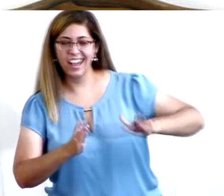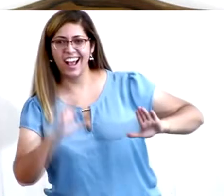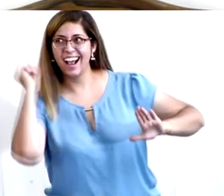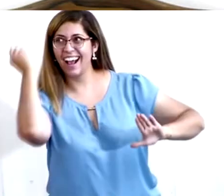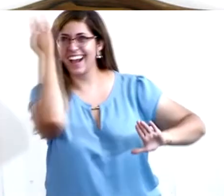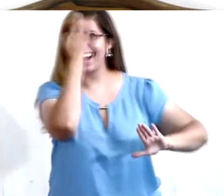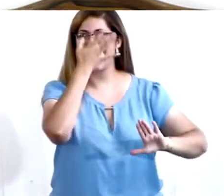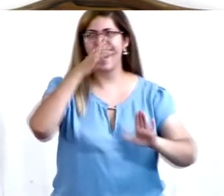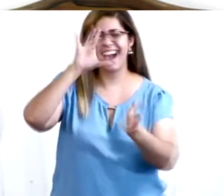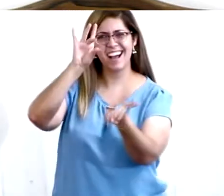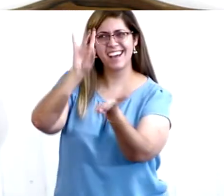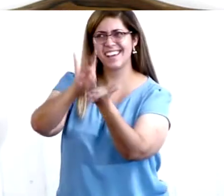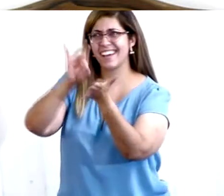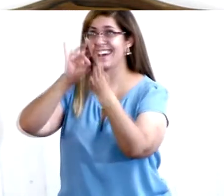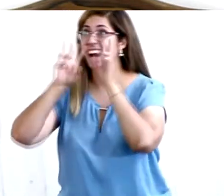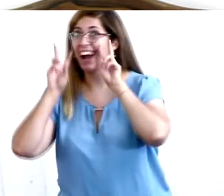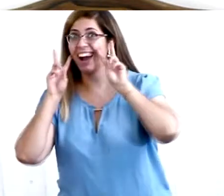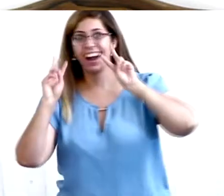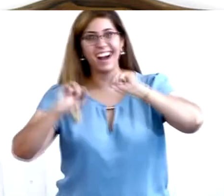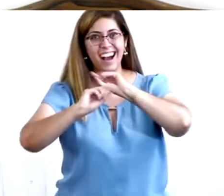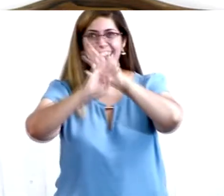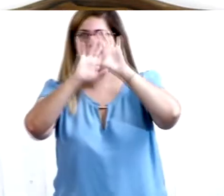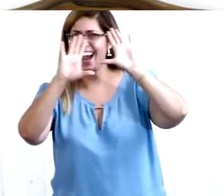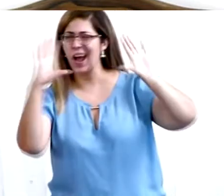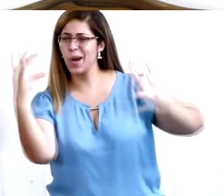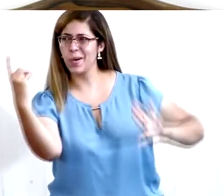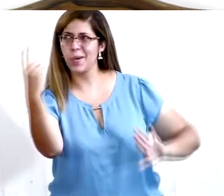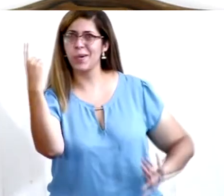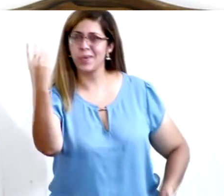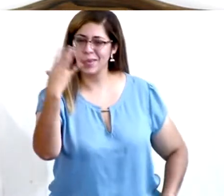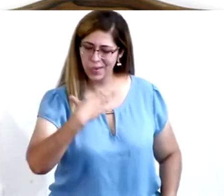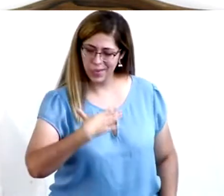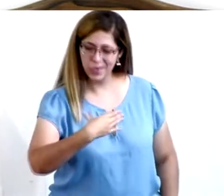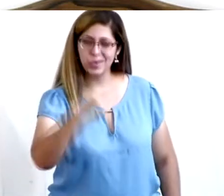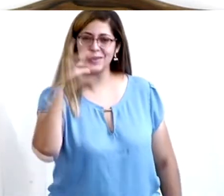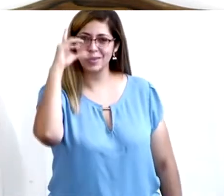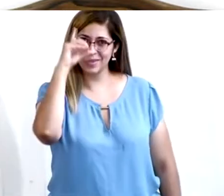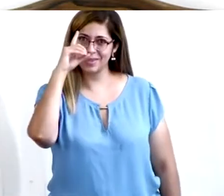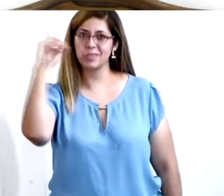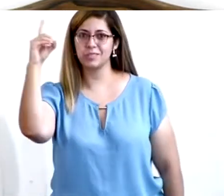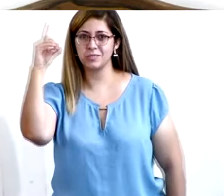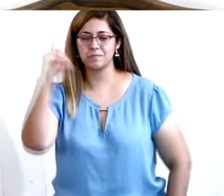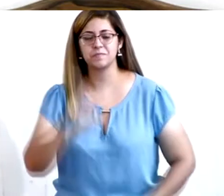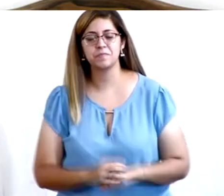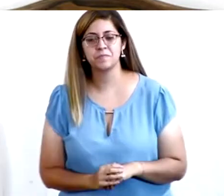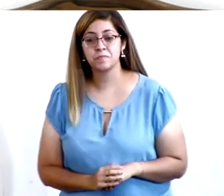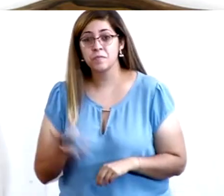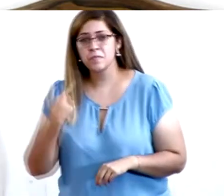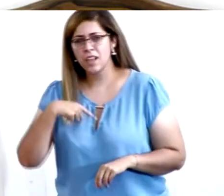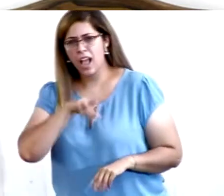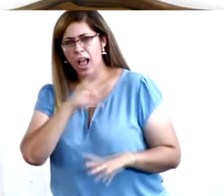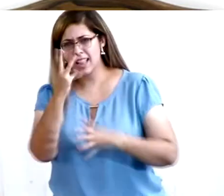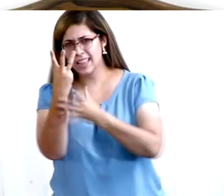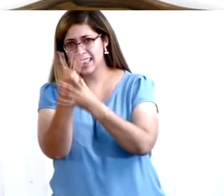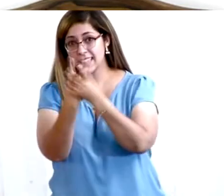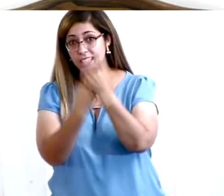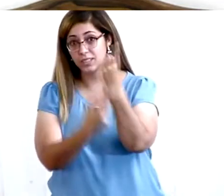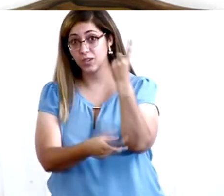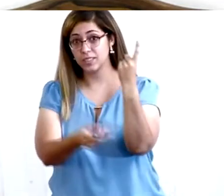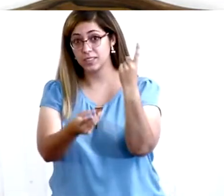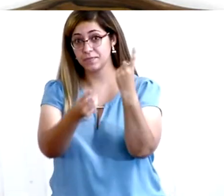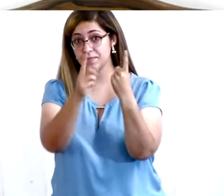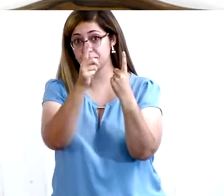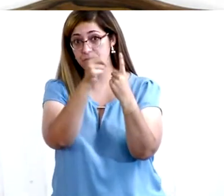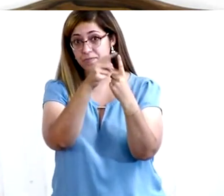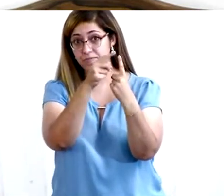e de verdade. Vimos a sua glória, glória como do unigênito do Pai. Irmãos, essa passagem fala de 3 coisas